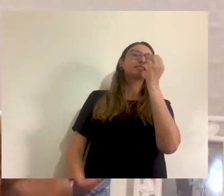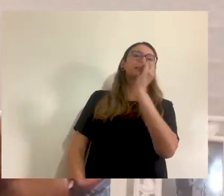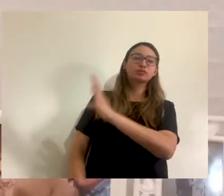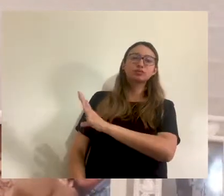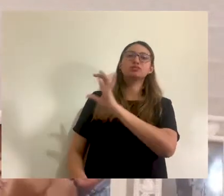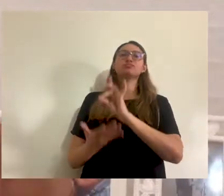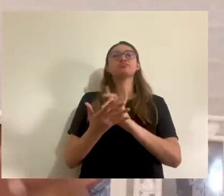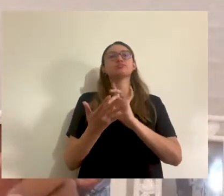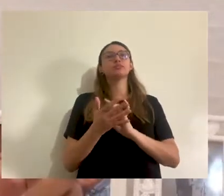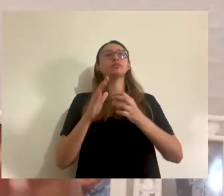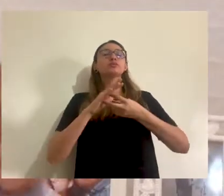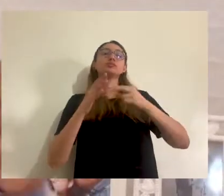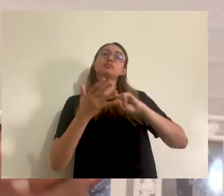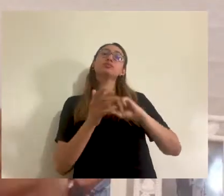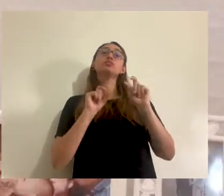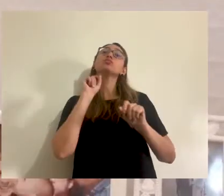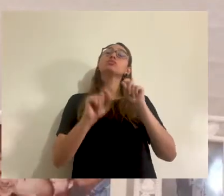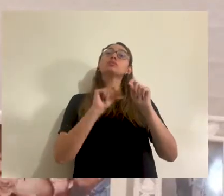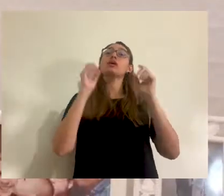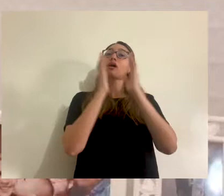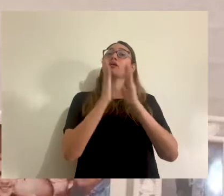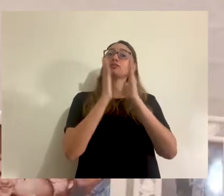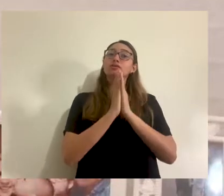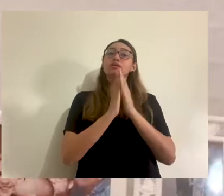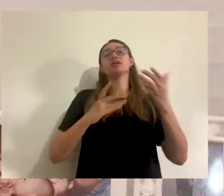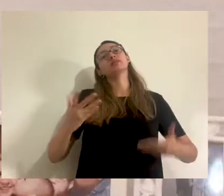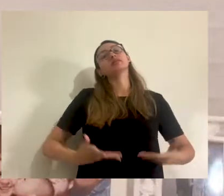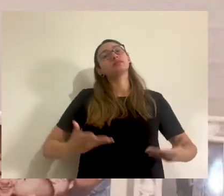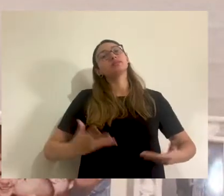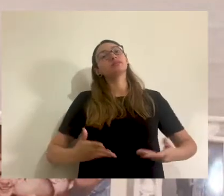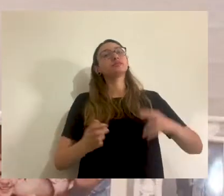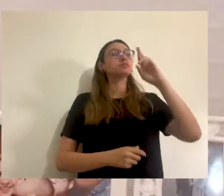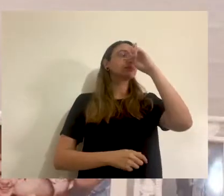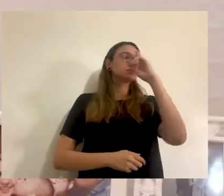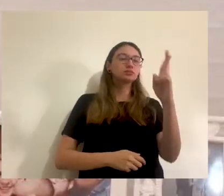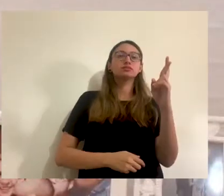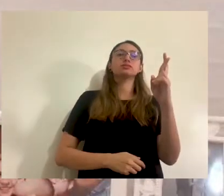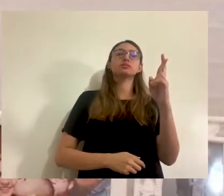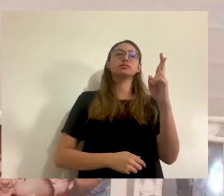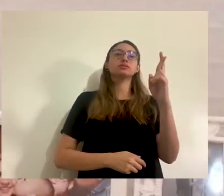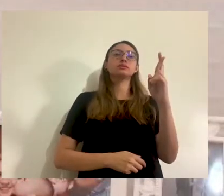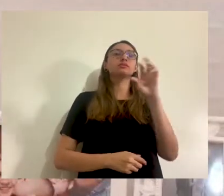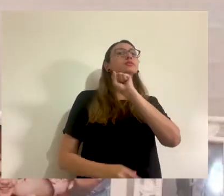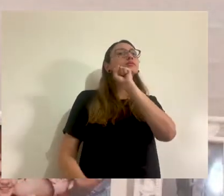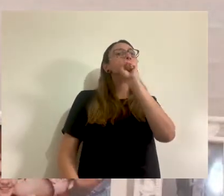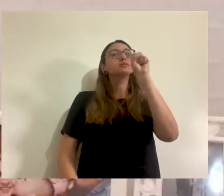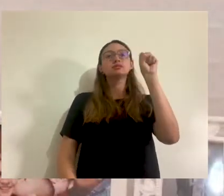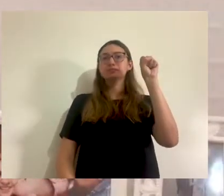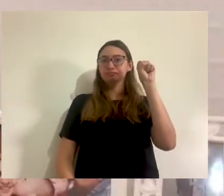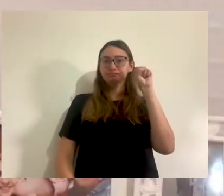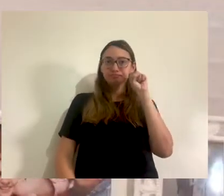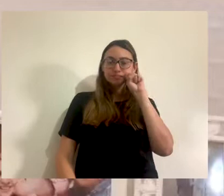o verdadeiro sentido do que era adorar e servir ao Senhor. Já por outro lado, o samaritano era alguém